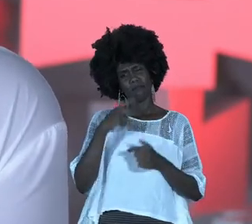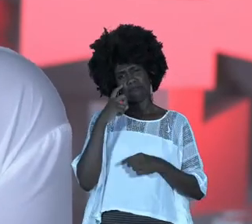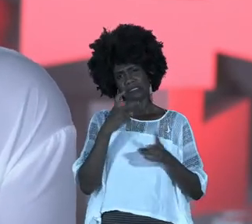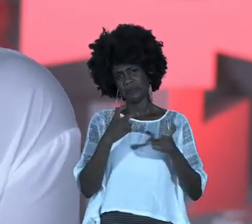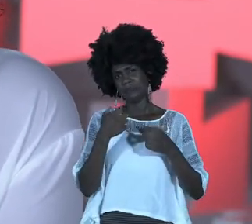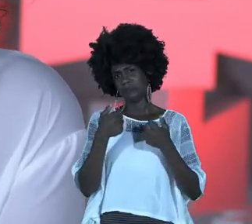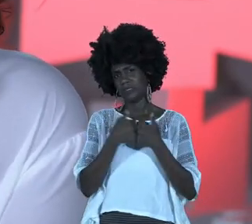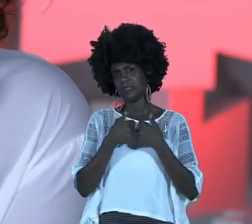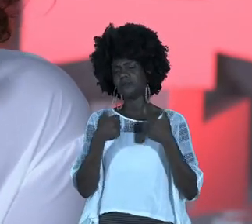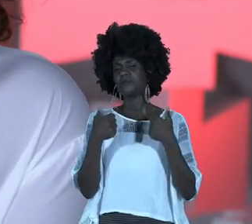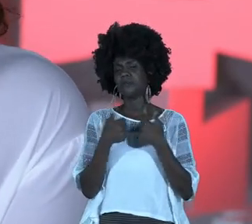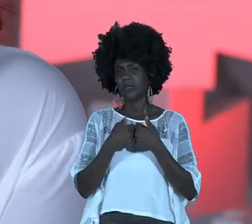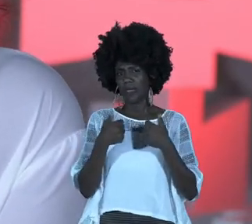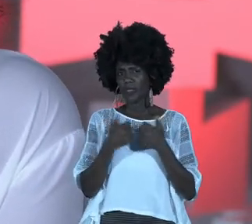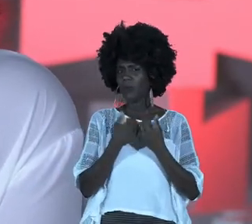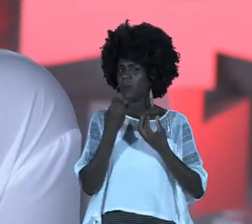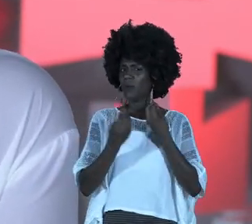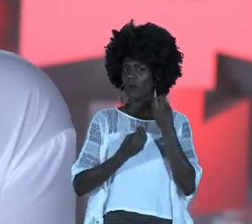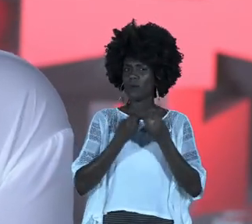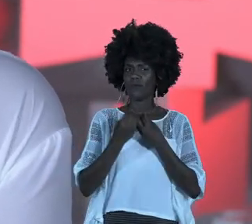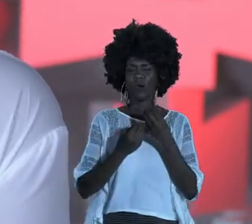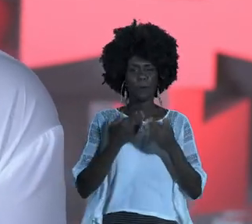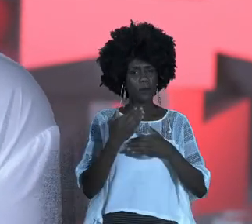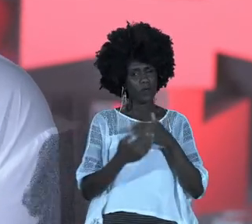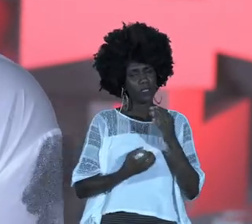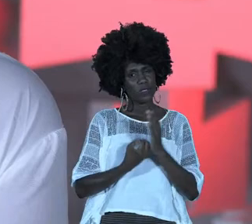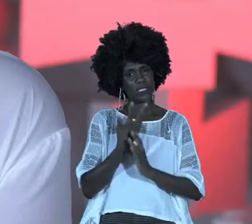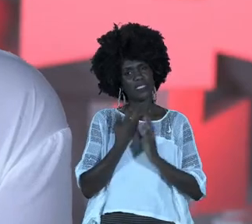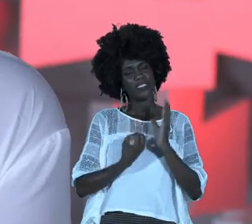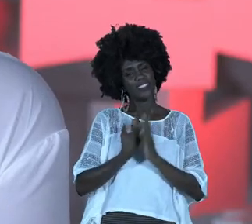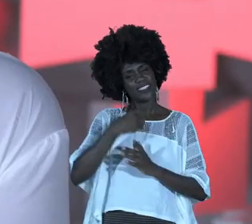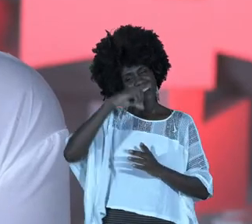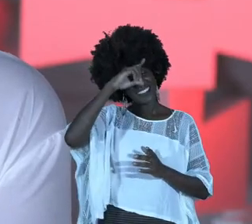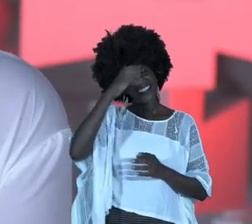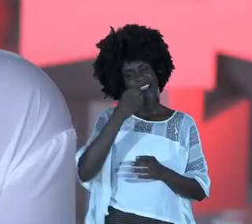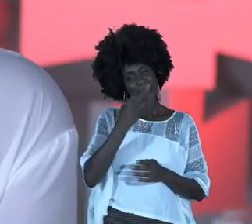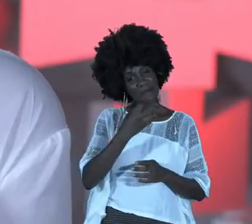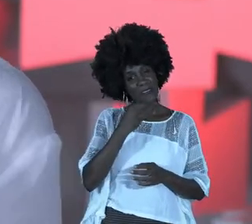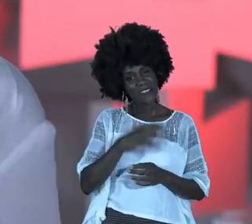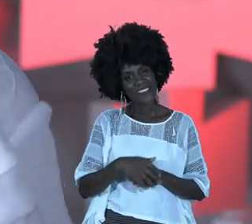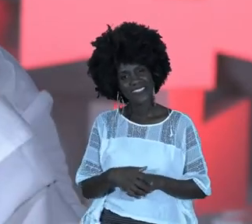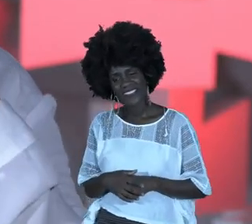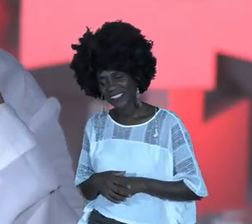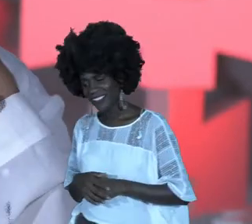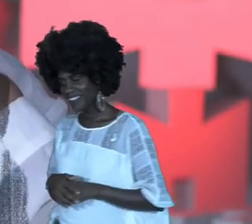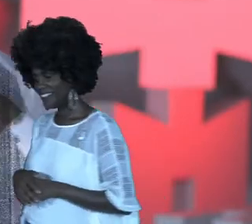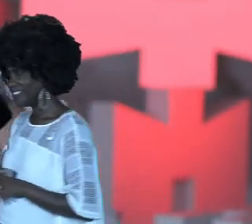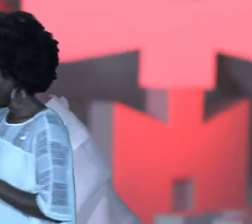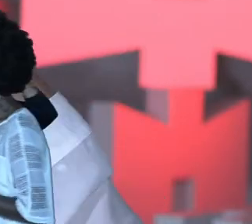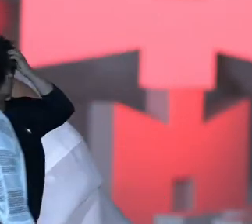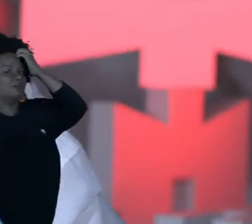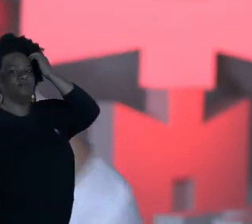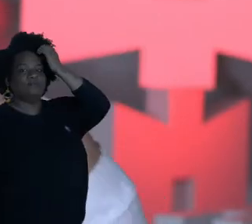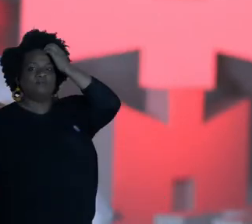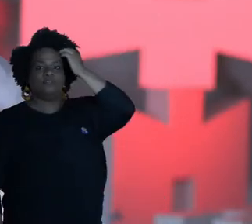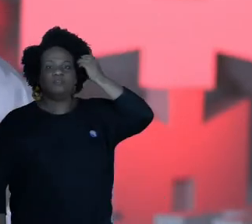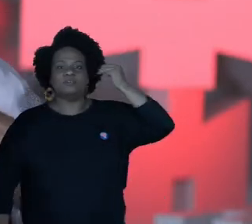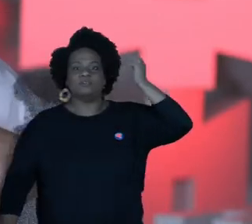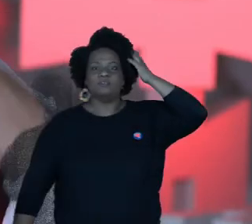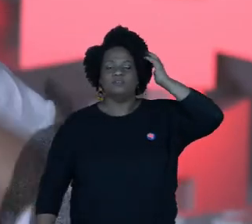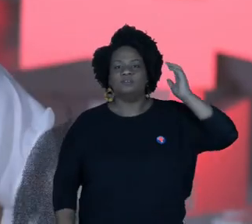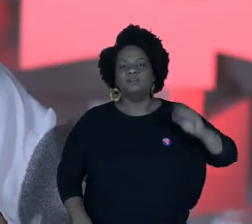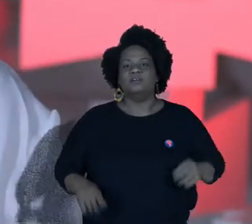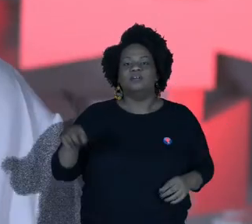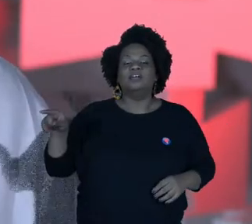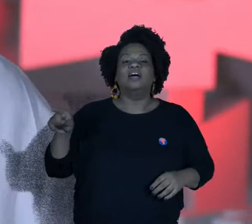perto como você, como foi o seu processo de criação. Que bom, viu? Aqui a capa do catálogo,